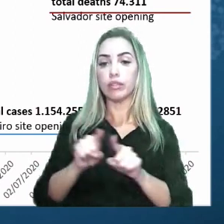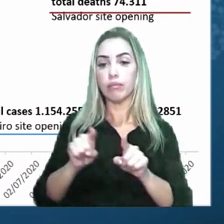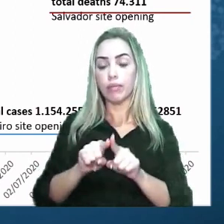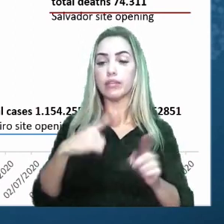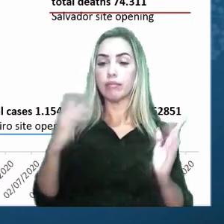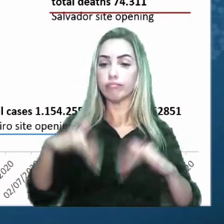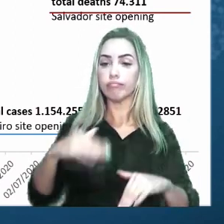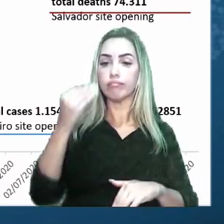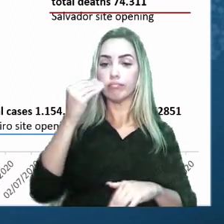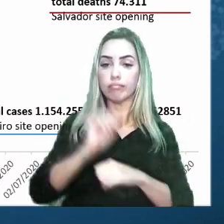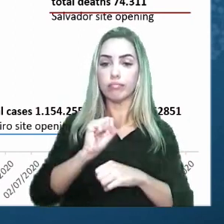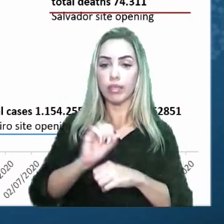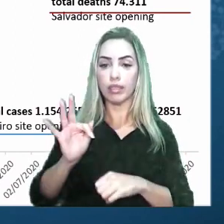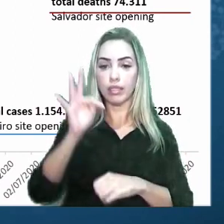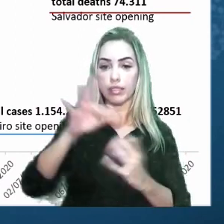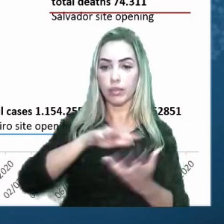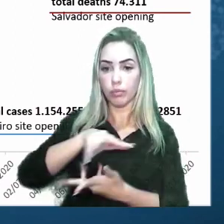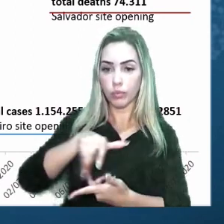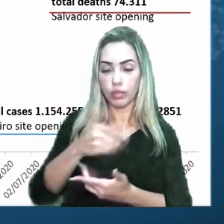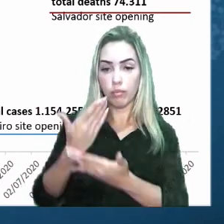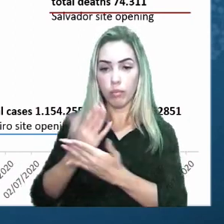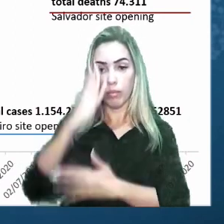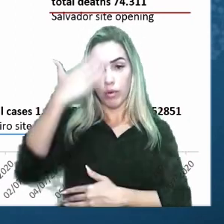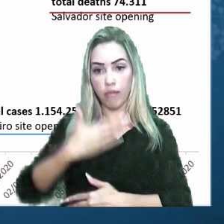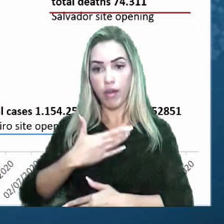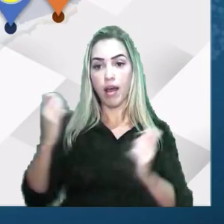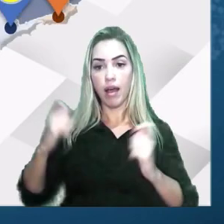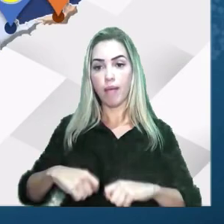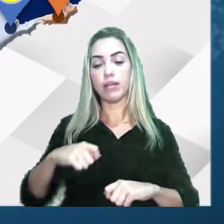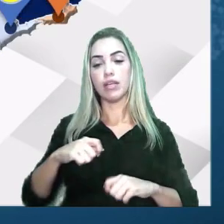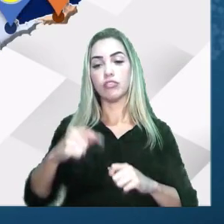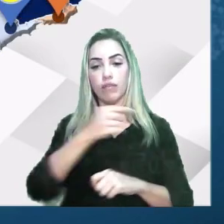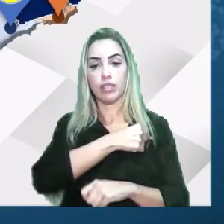ao mundo. Ajudaríamos a provar a eficácia das vacinas mais rapidamente.